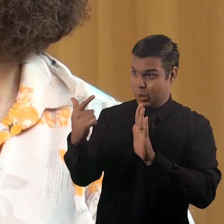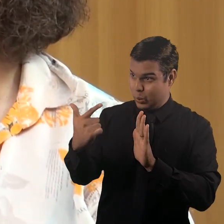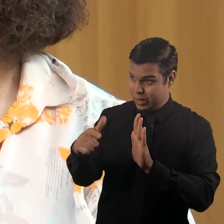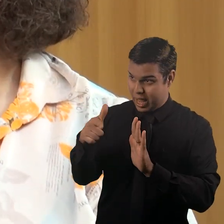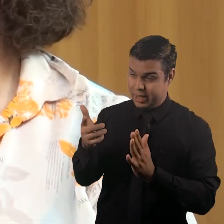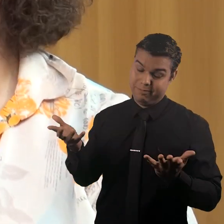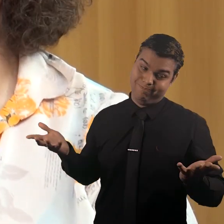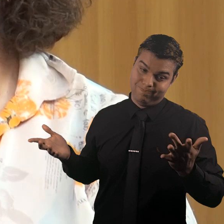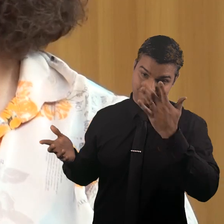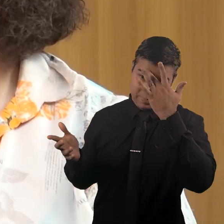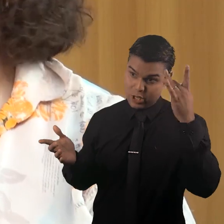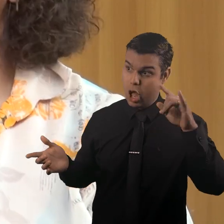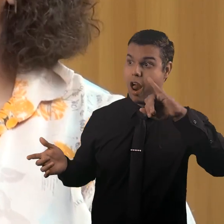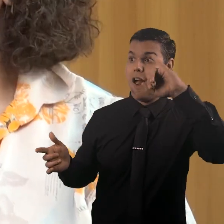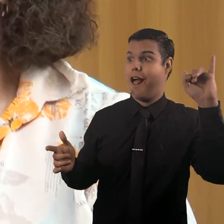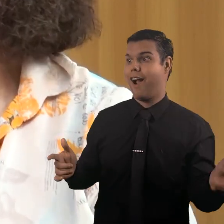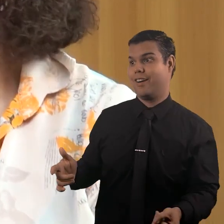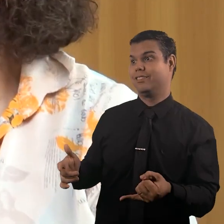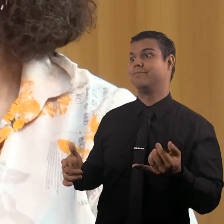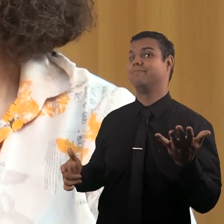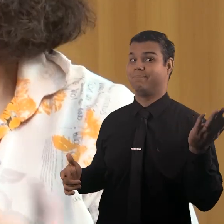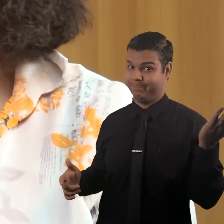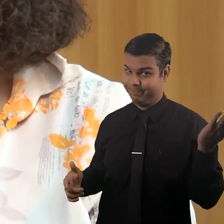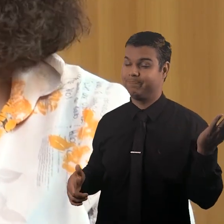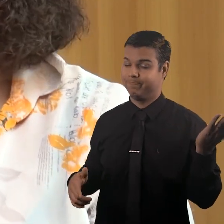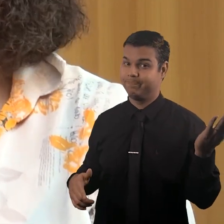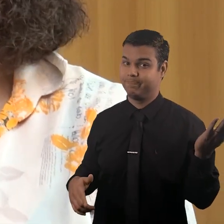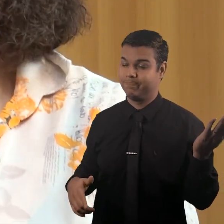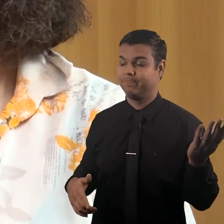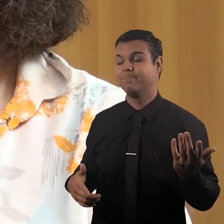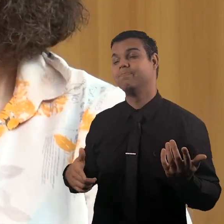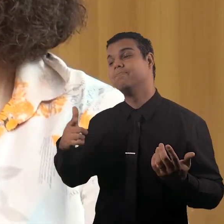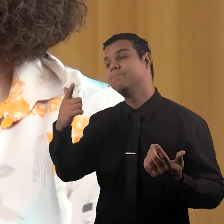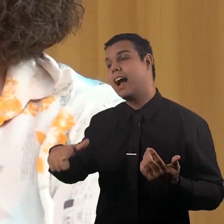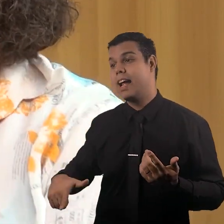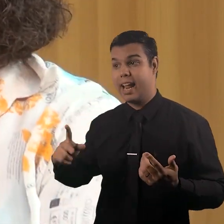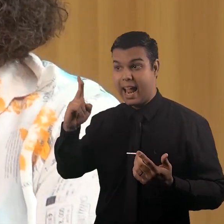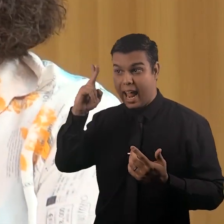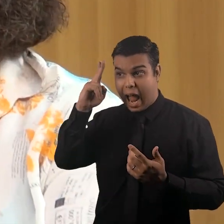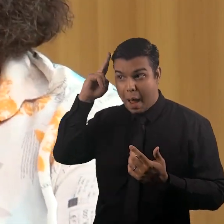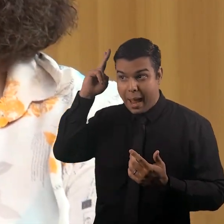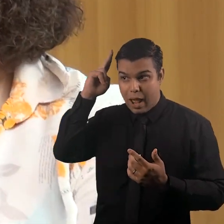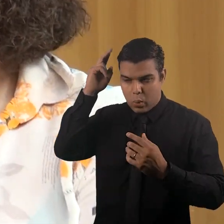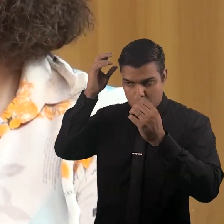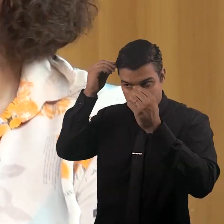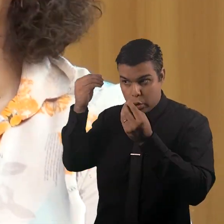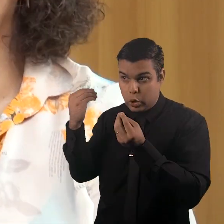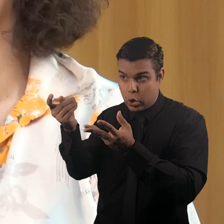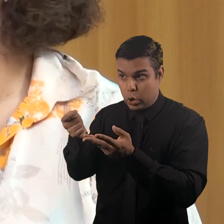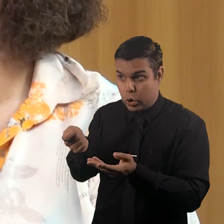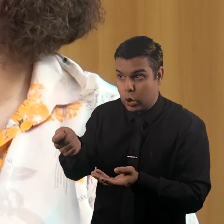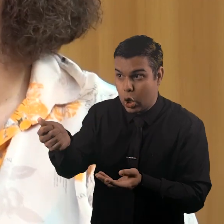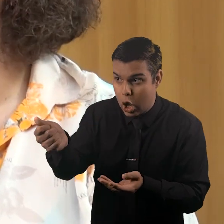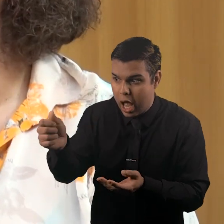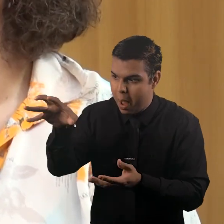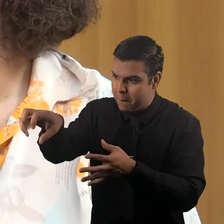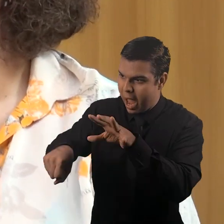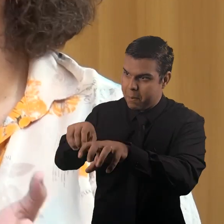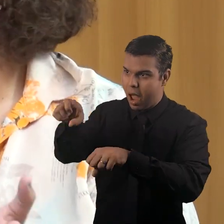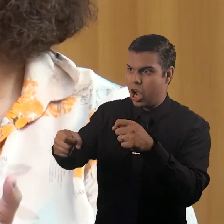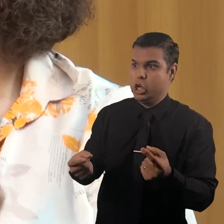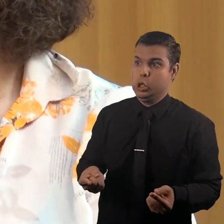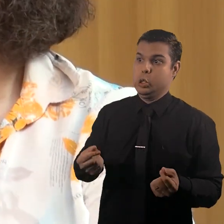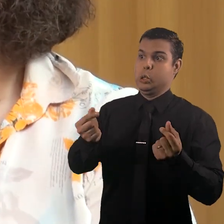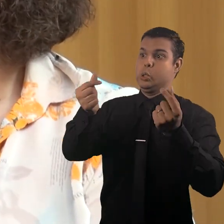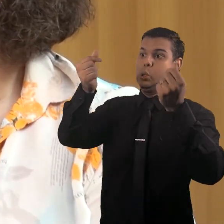espaço aberto para que pessoas oportunistas façam o que elas quiserem. Inclusive, pegar cabelo doado, como doação solidária,